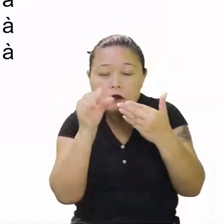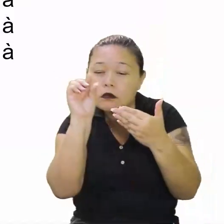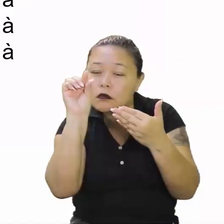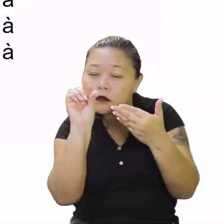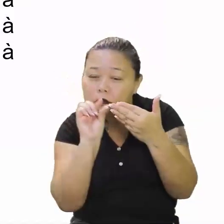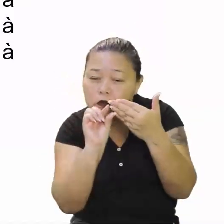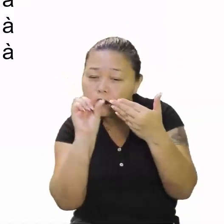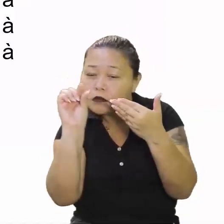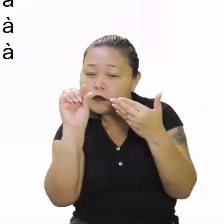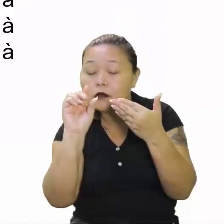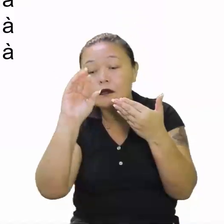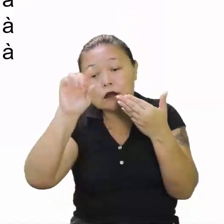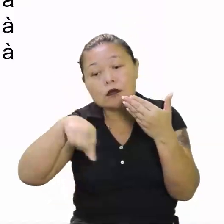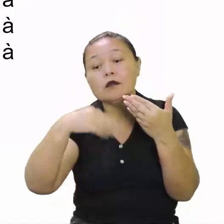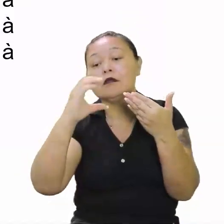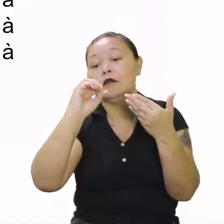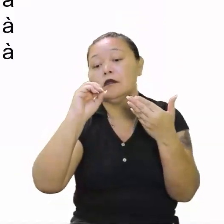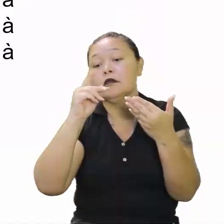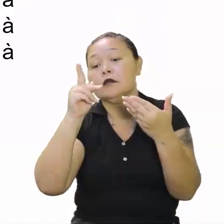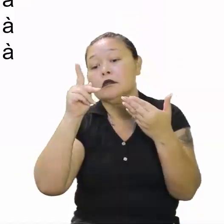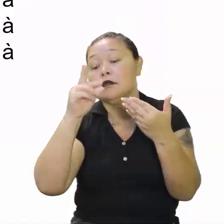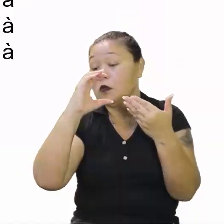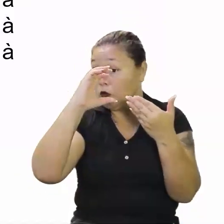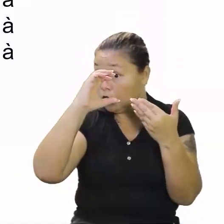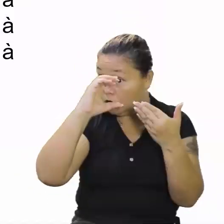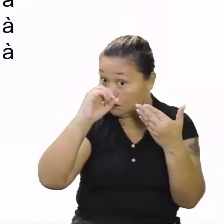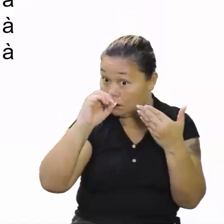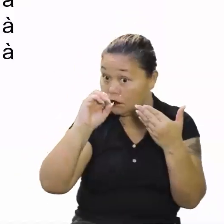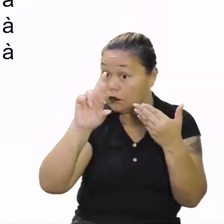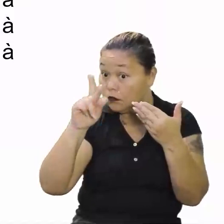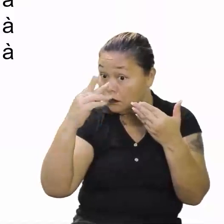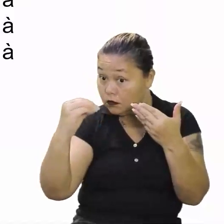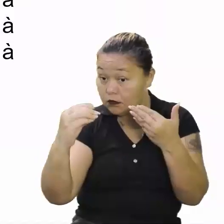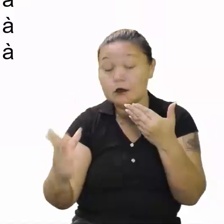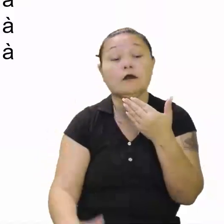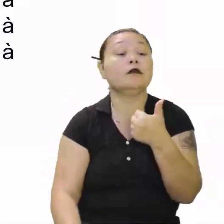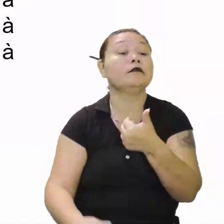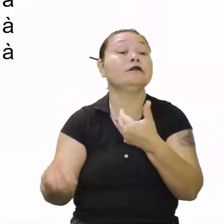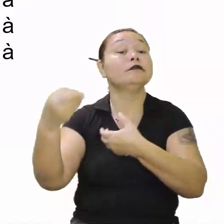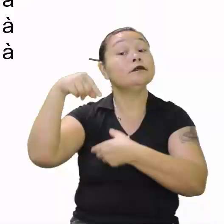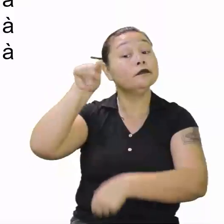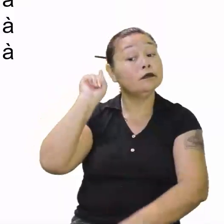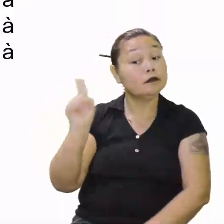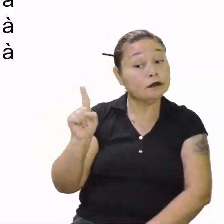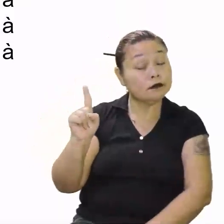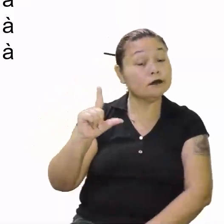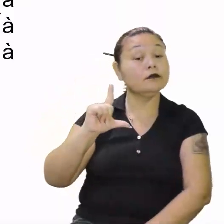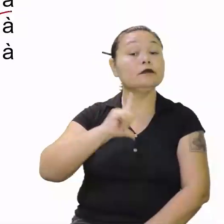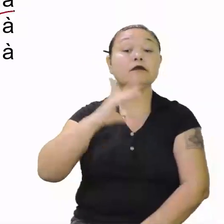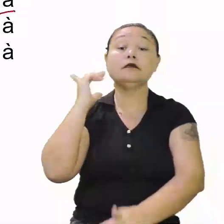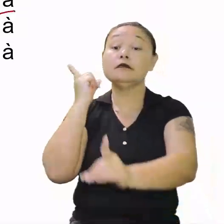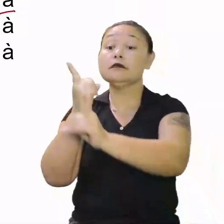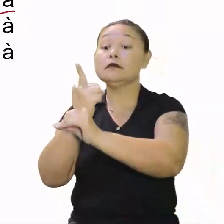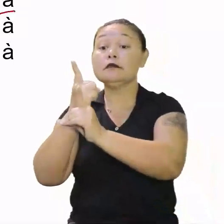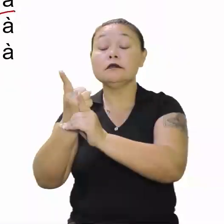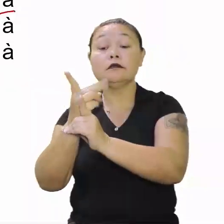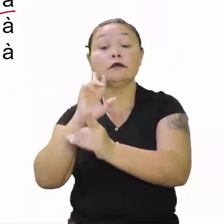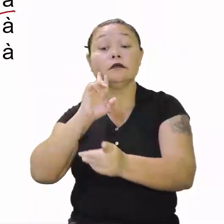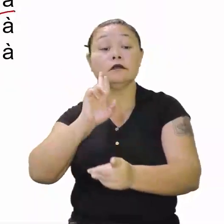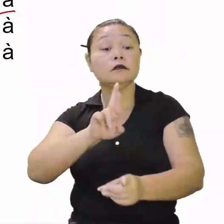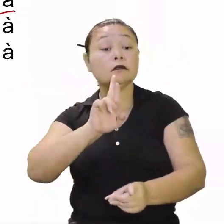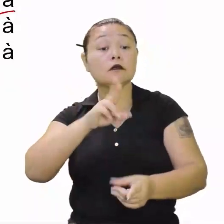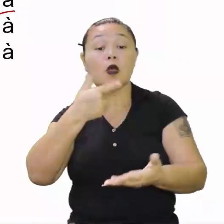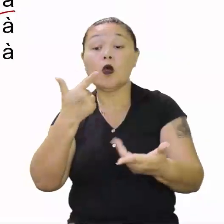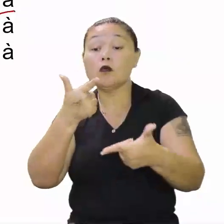matéria, então isso aí a gente chama de corpo. Tudo bem. É nela que podemos encontrar as soluções para